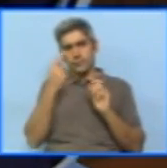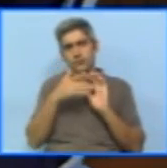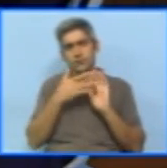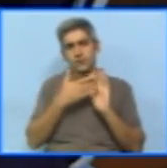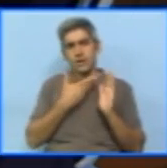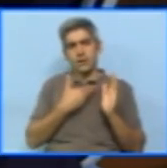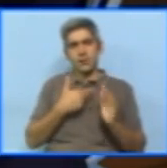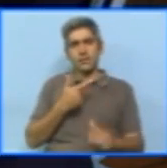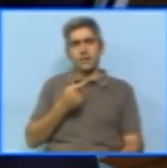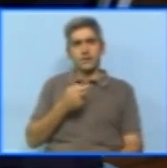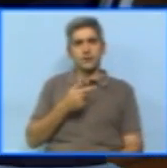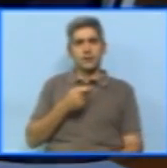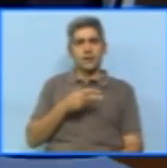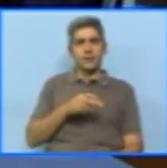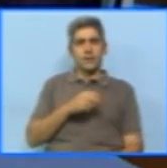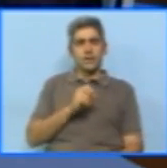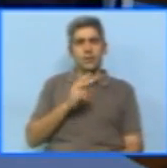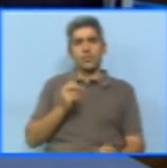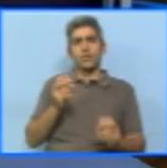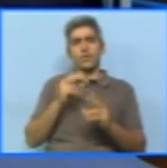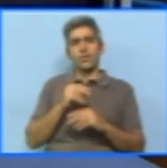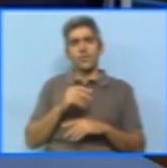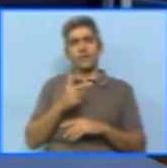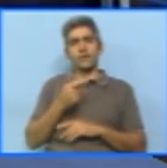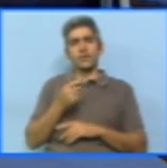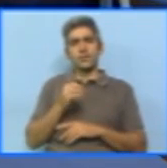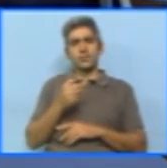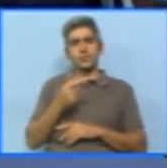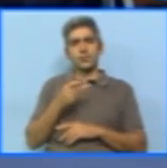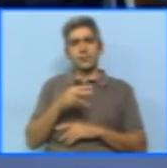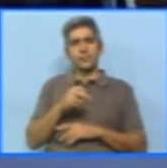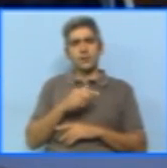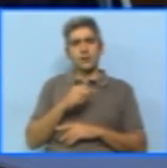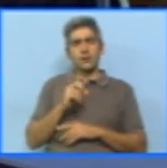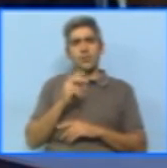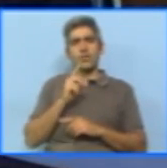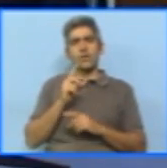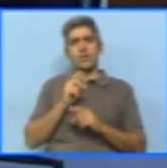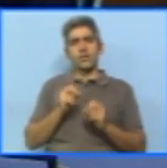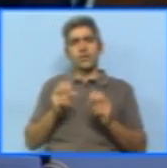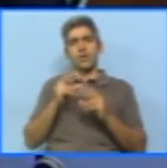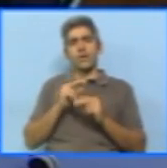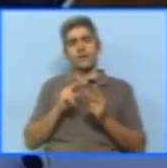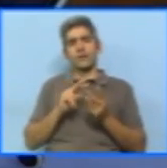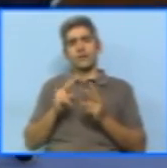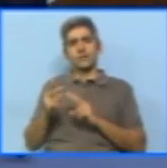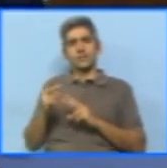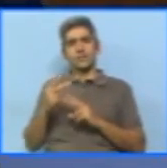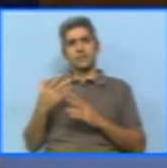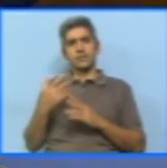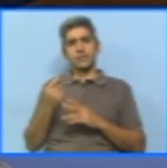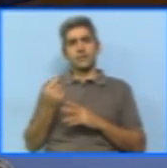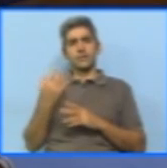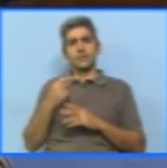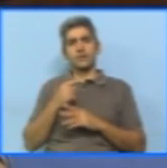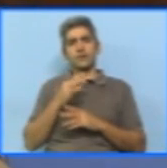Antigo Testamento ou do Novo Testamento, quem sabe até utilizando uma nova versão, uma nova tradução como esta que está consagrada agora